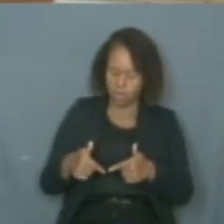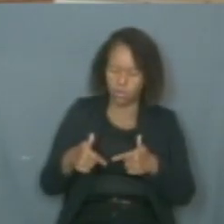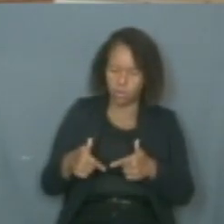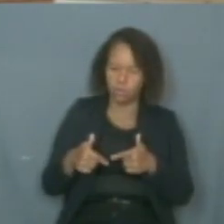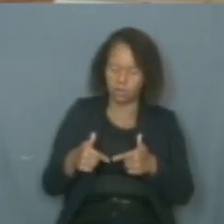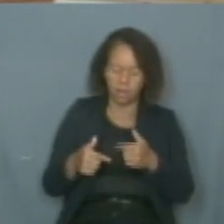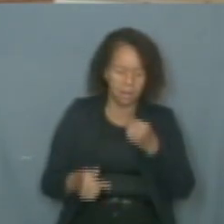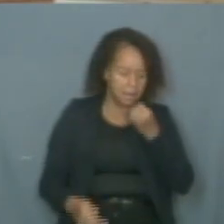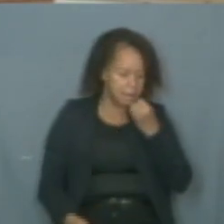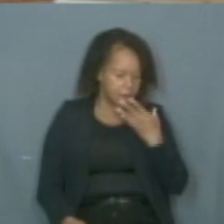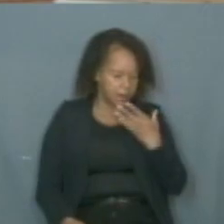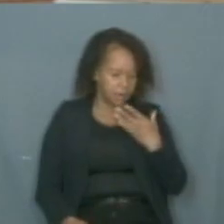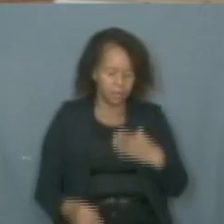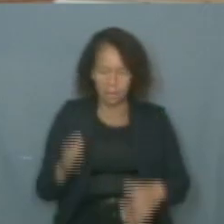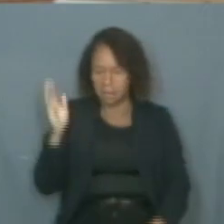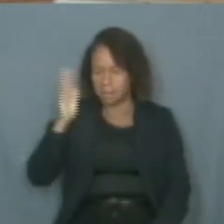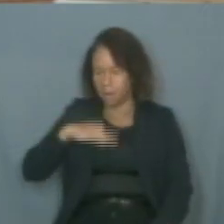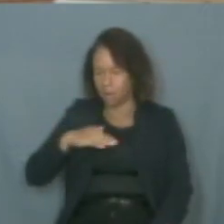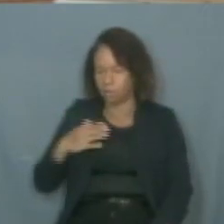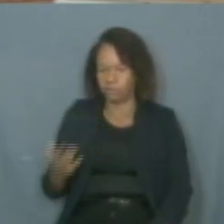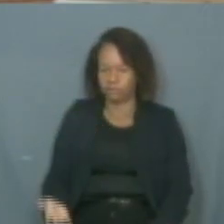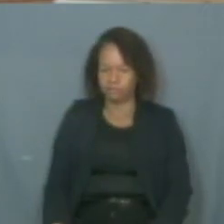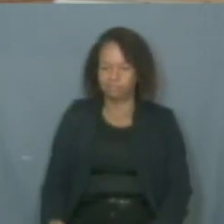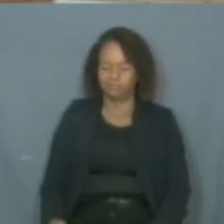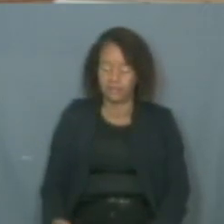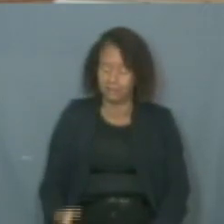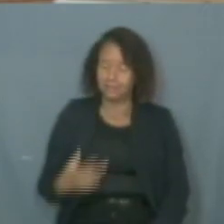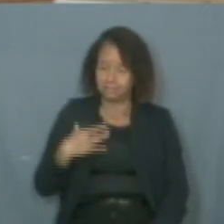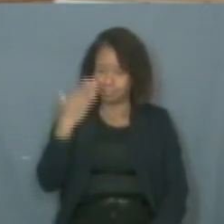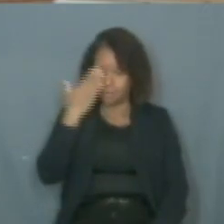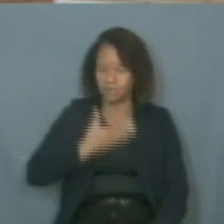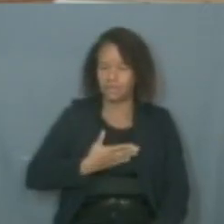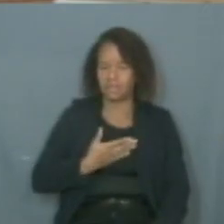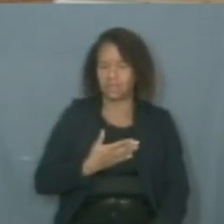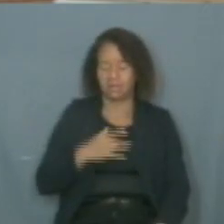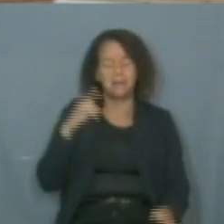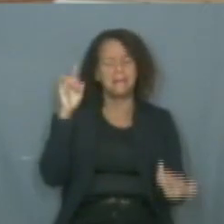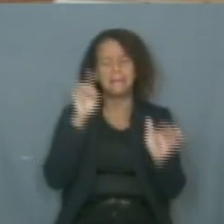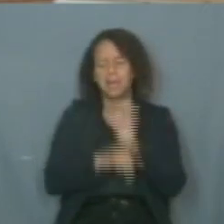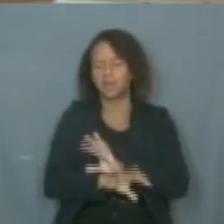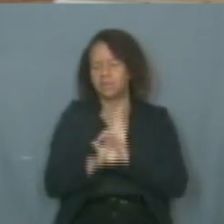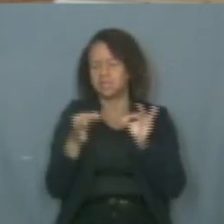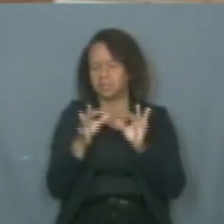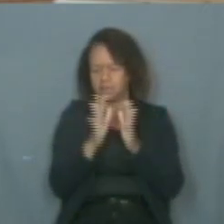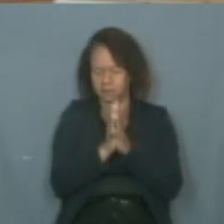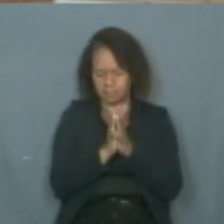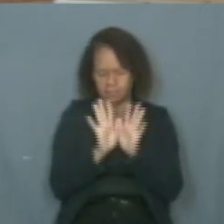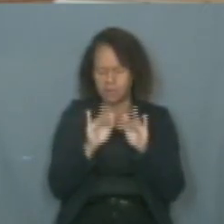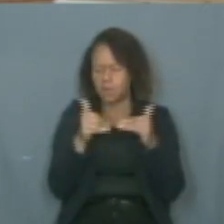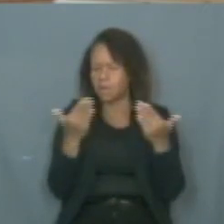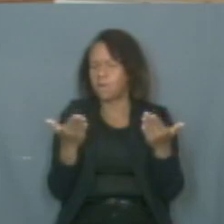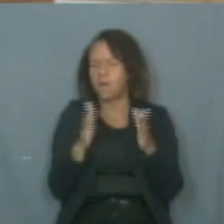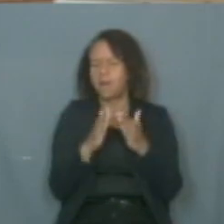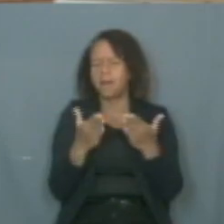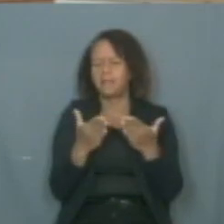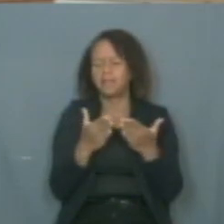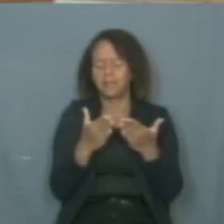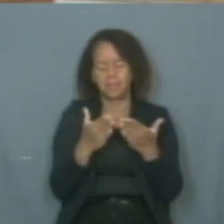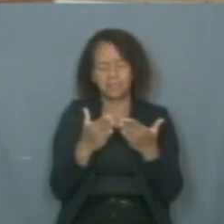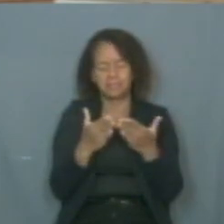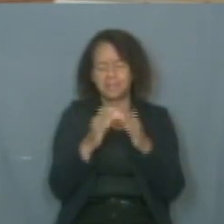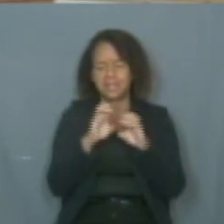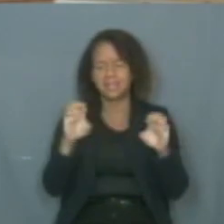entre o bem e o mal. E fica evidente aqui. Uma pergunta: qual é a mensagem que a